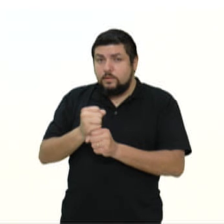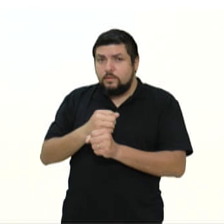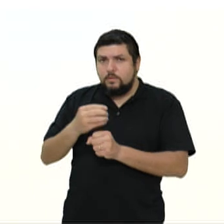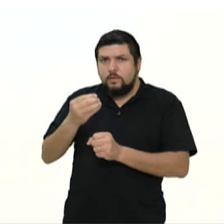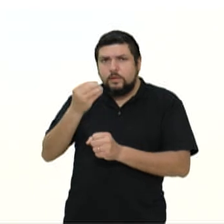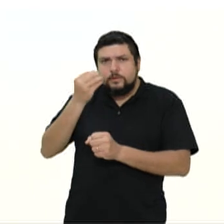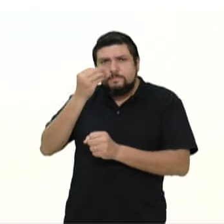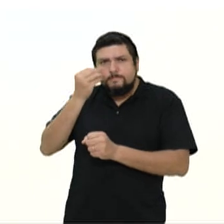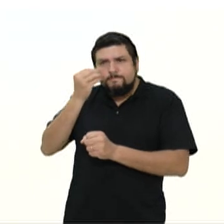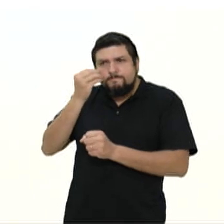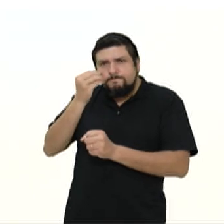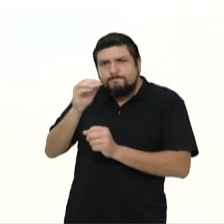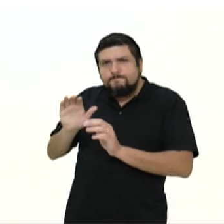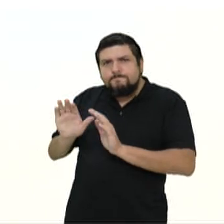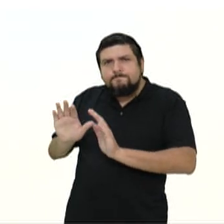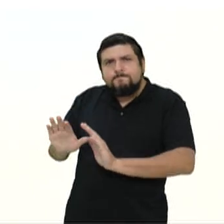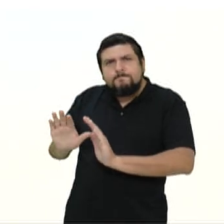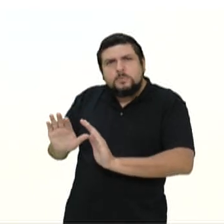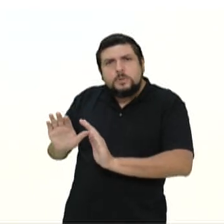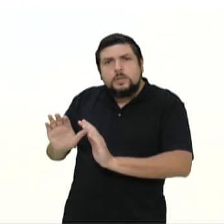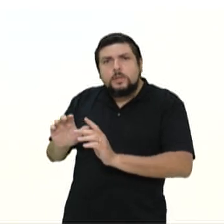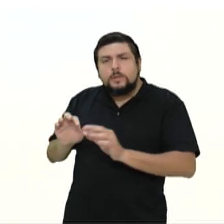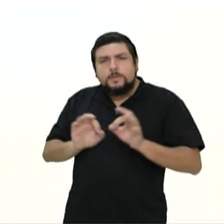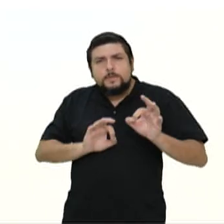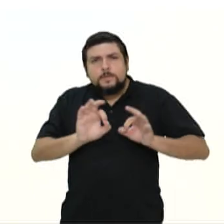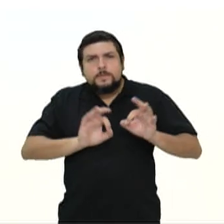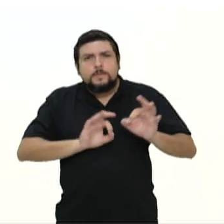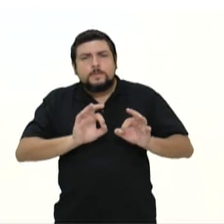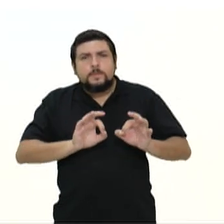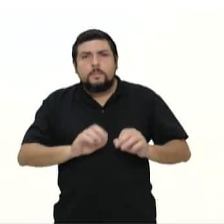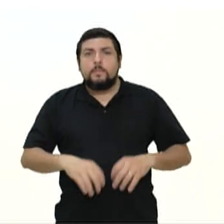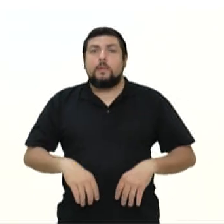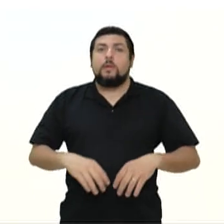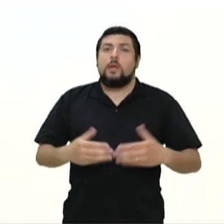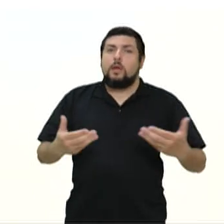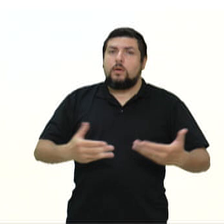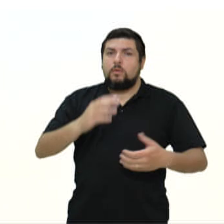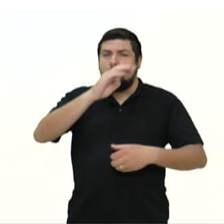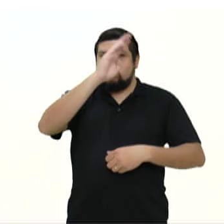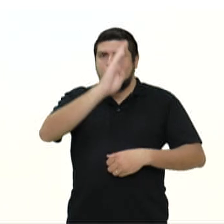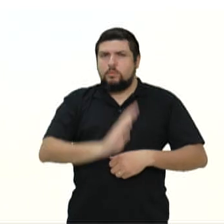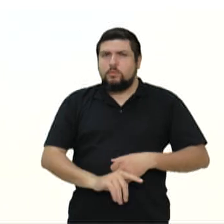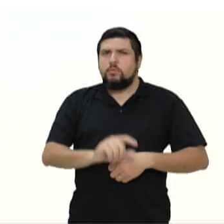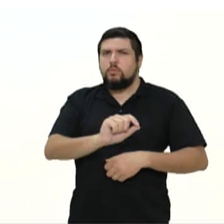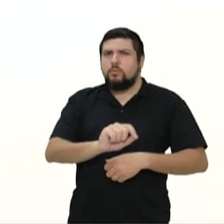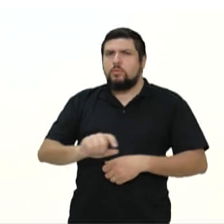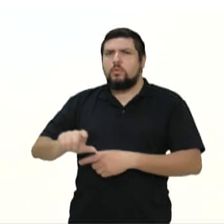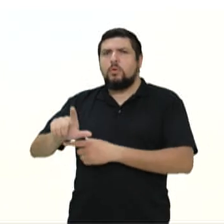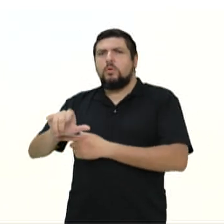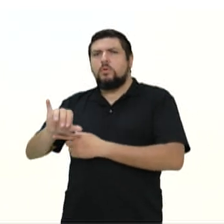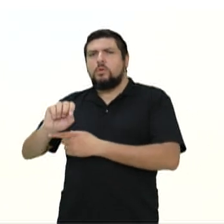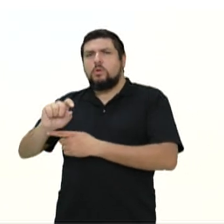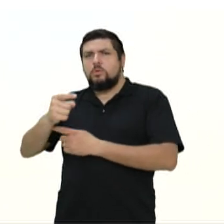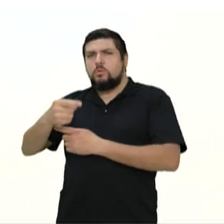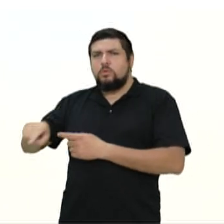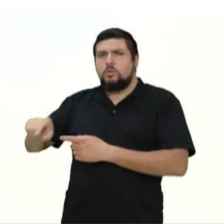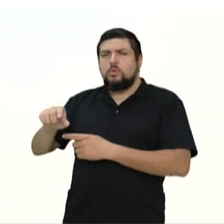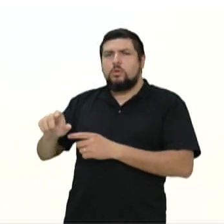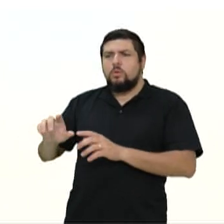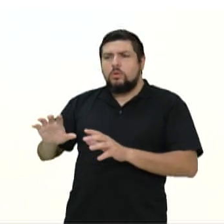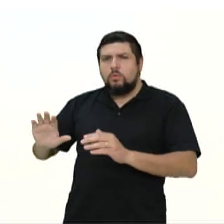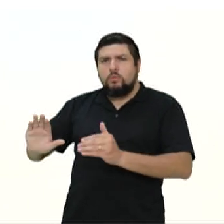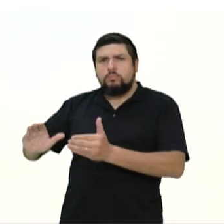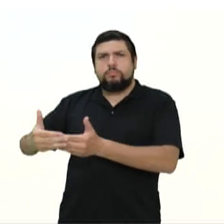o Brasil vai finalmente encerrar as atividades do lixão da estrutural. A palavra